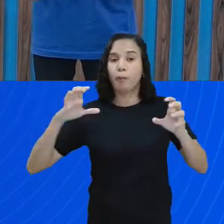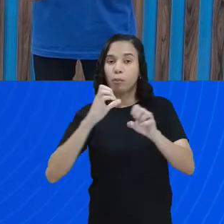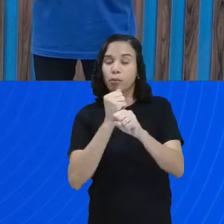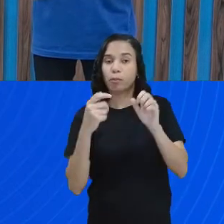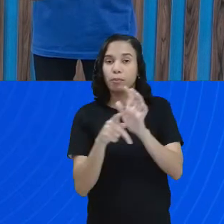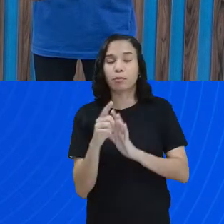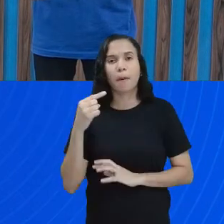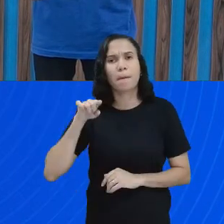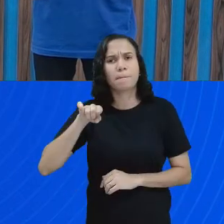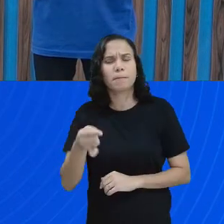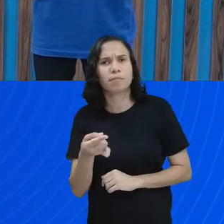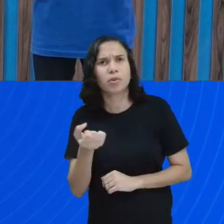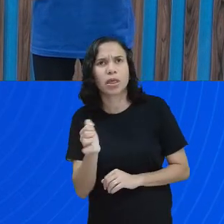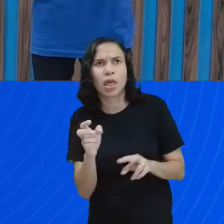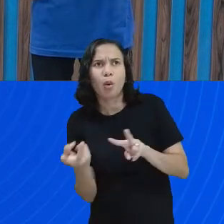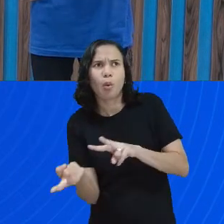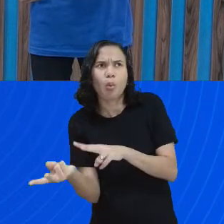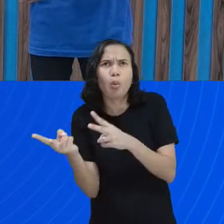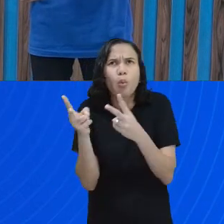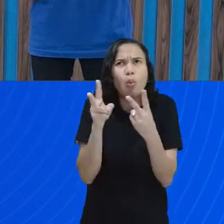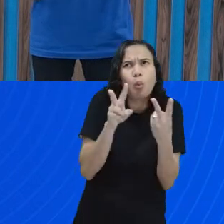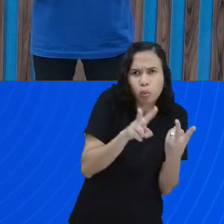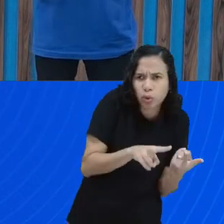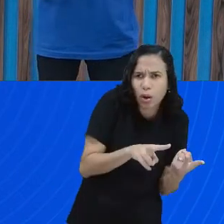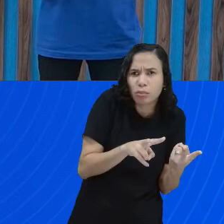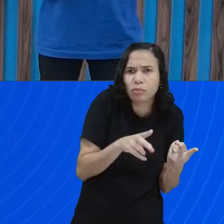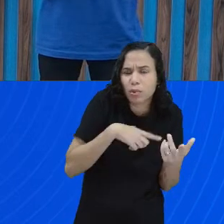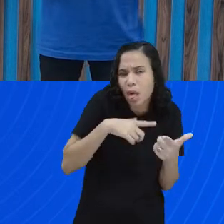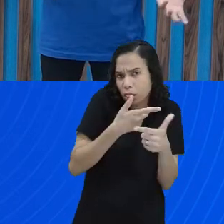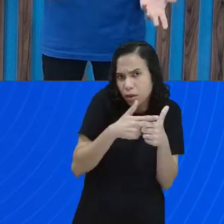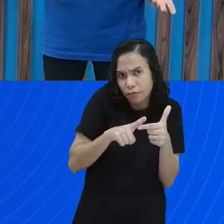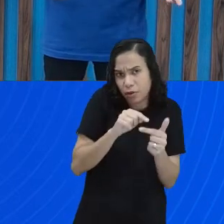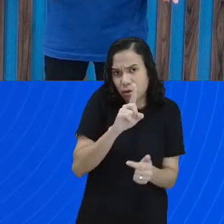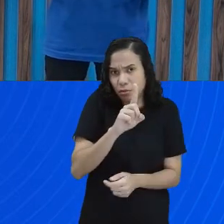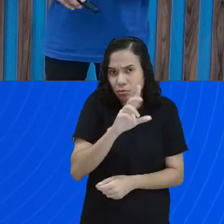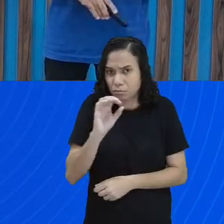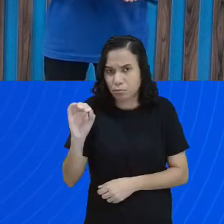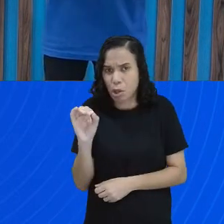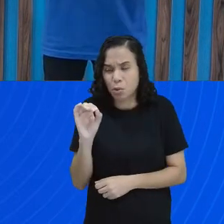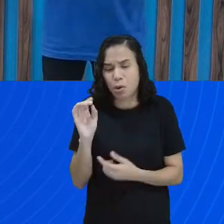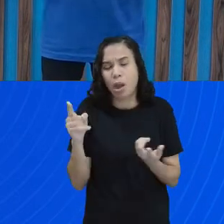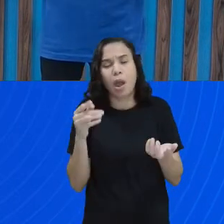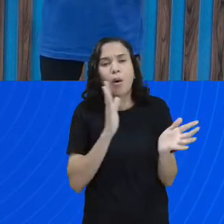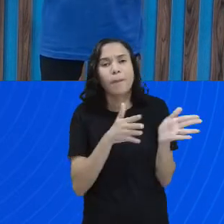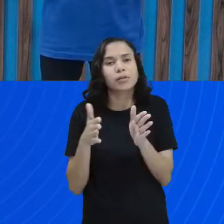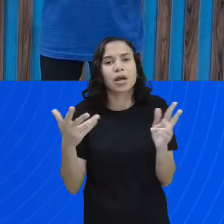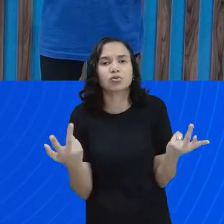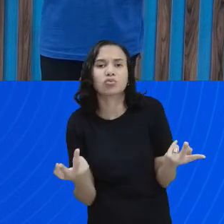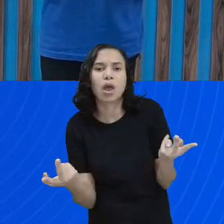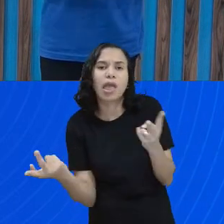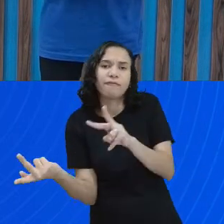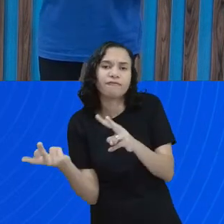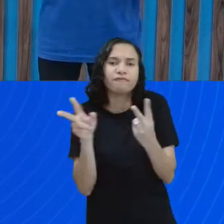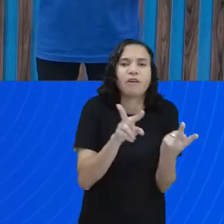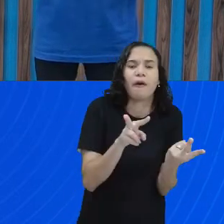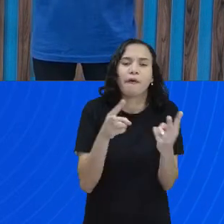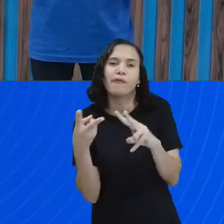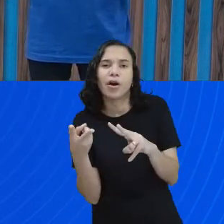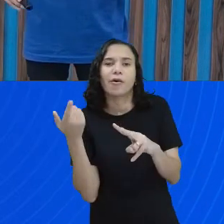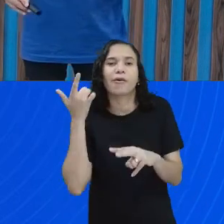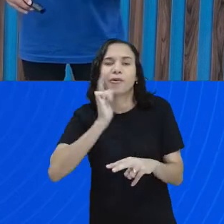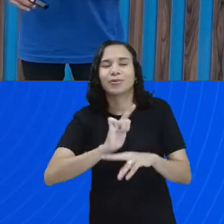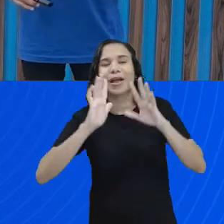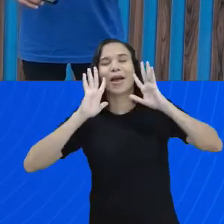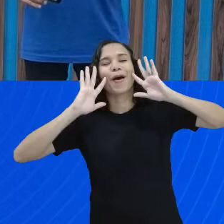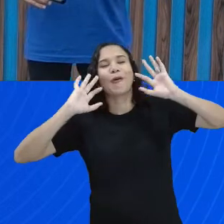E se for o contrário, de centímetro cúbico para litro, divide por 1000. Só faz o processo inverso e você sai para o abraço numa